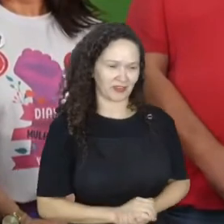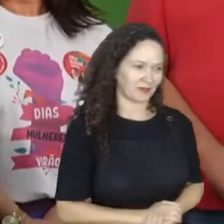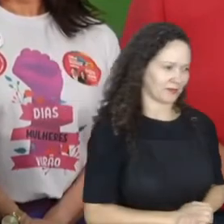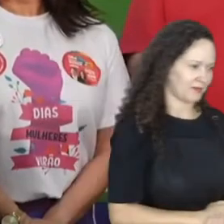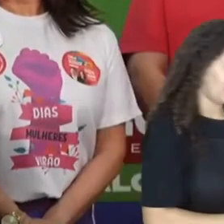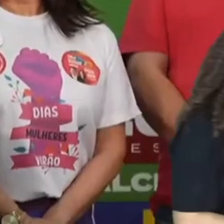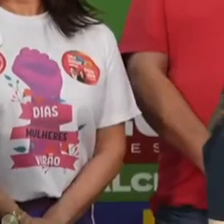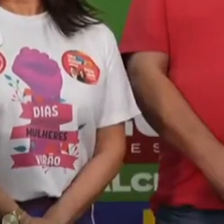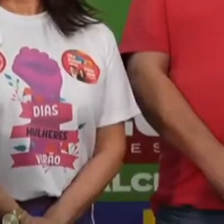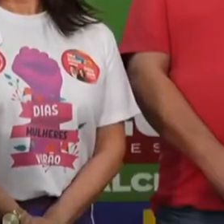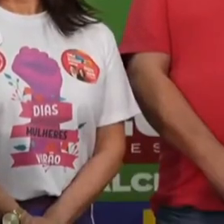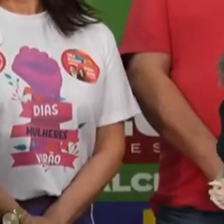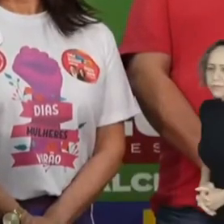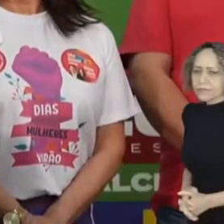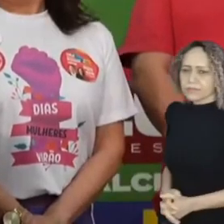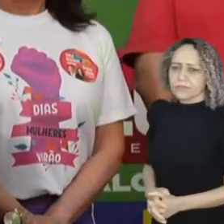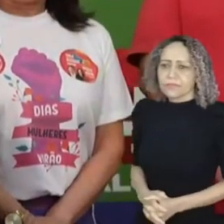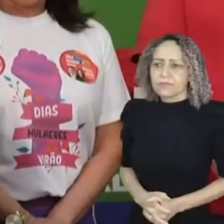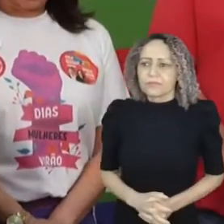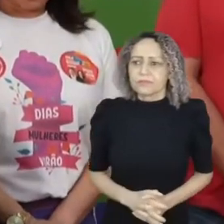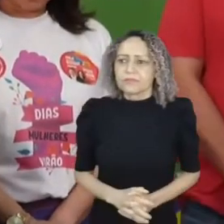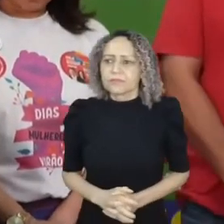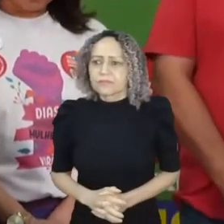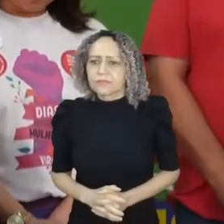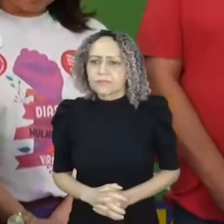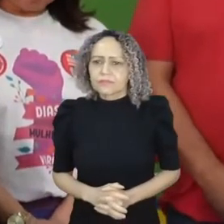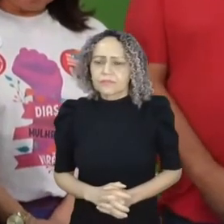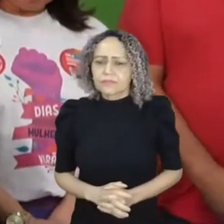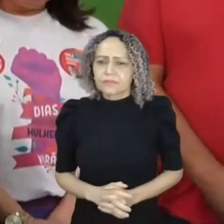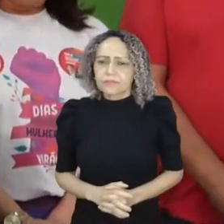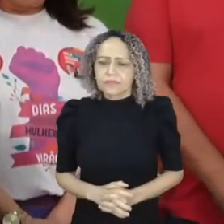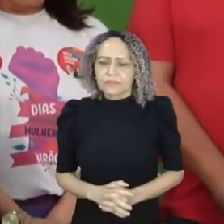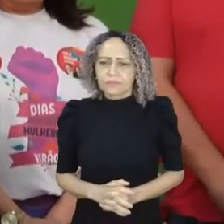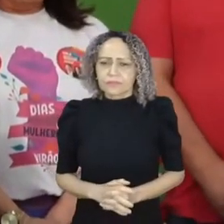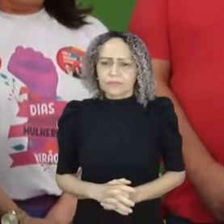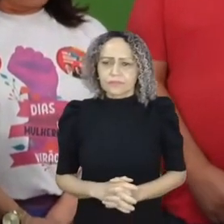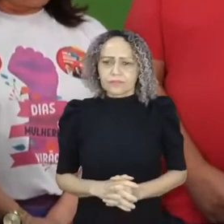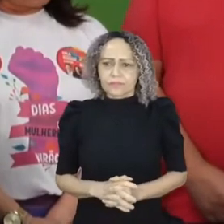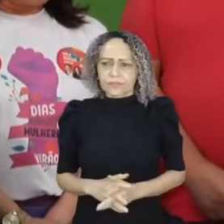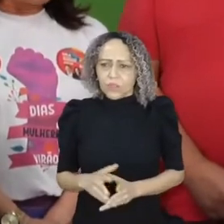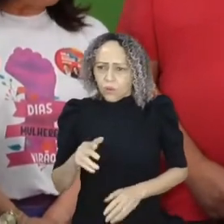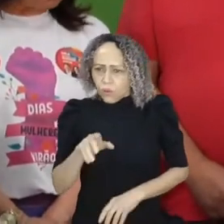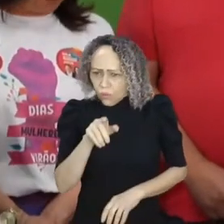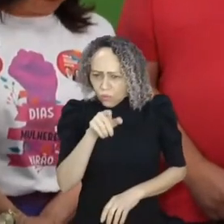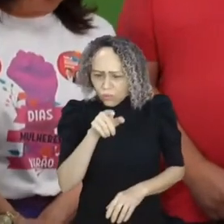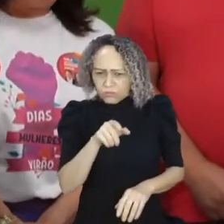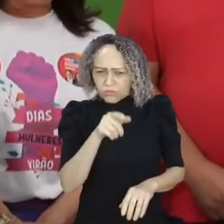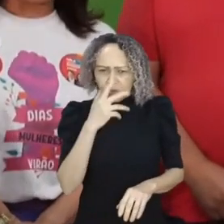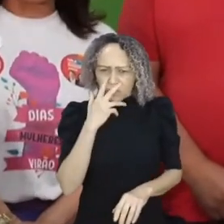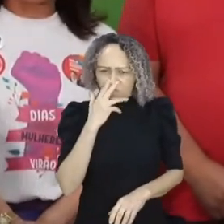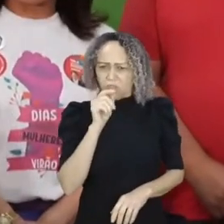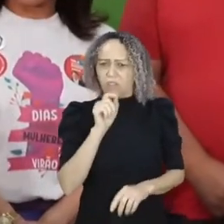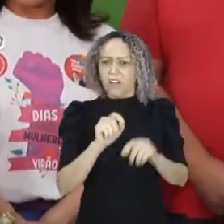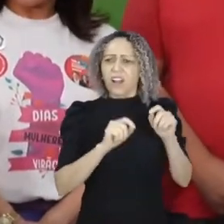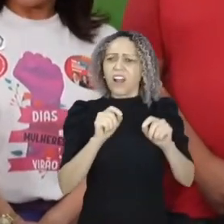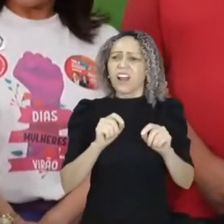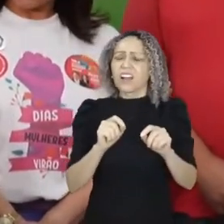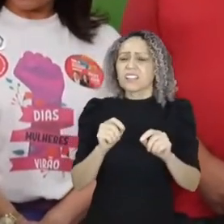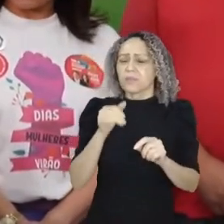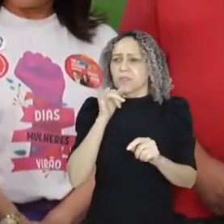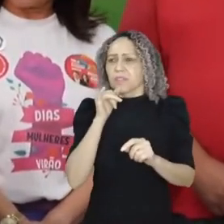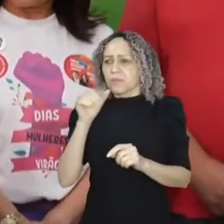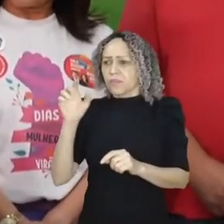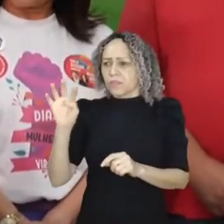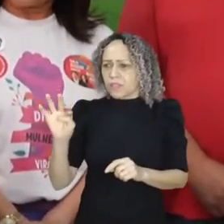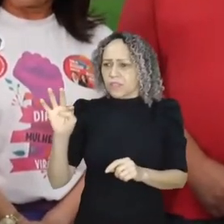o Zé Dirceu, ministro e tal. A minha pergunta é a seguinte: se o senhor acha que as medidas que foram tomadas pelo TSE